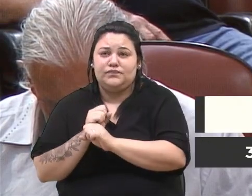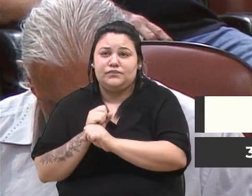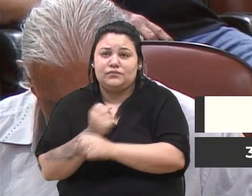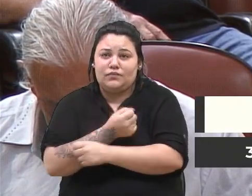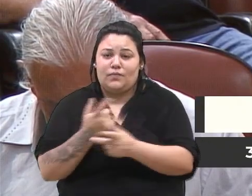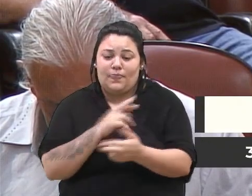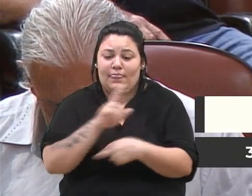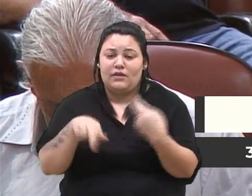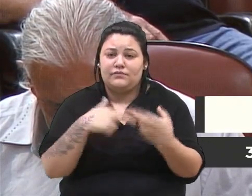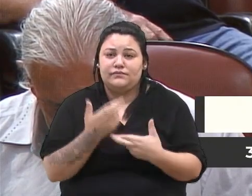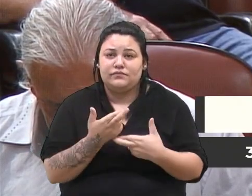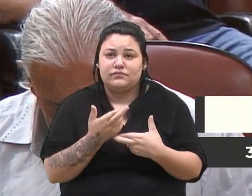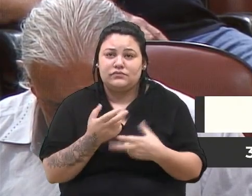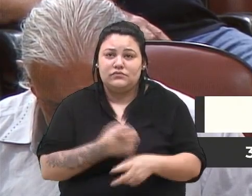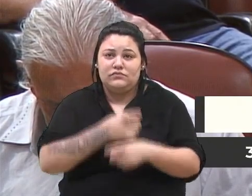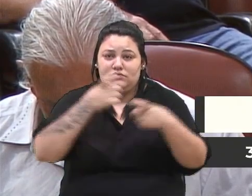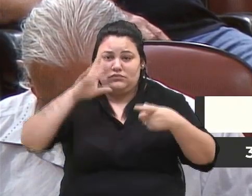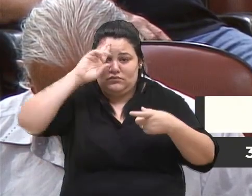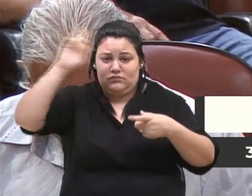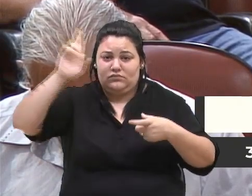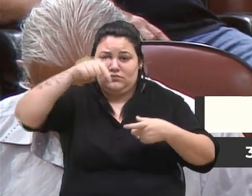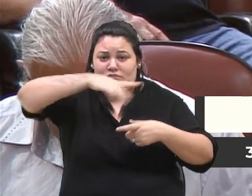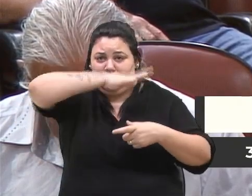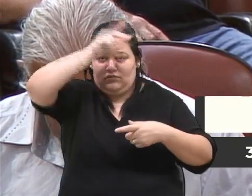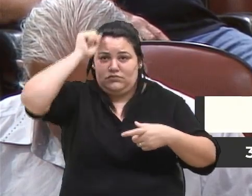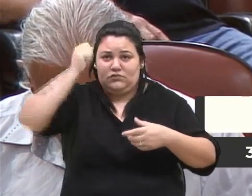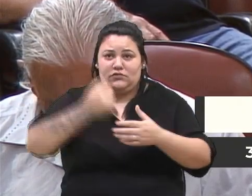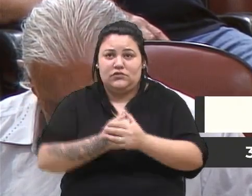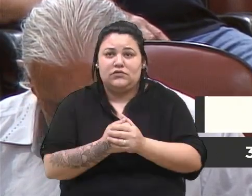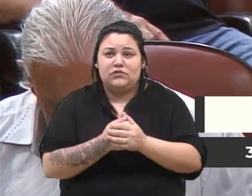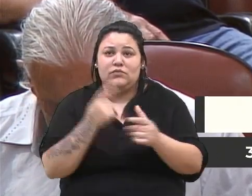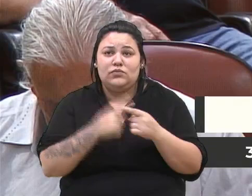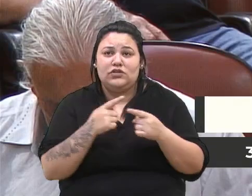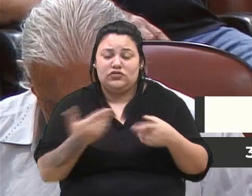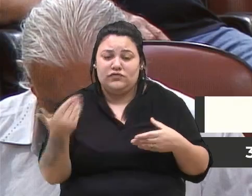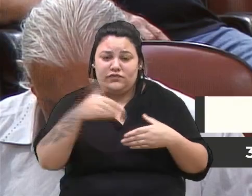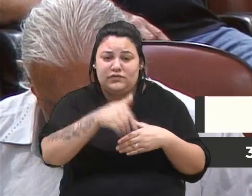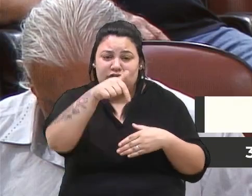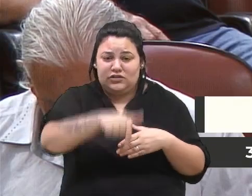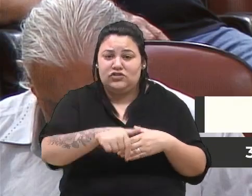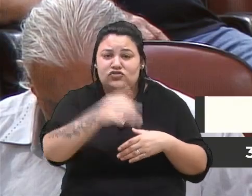aumento de diretores na prefeitura. Por que já não vem de novo para a gente fazer um ajuste e colocar